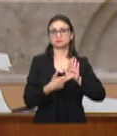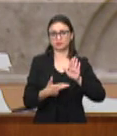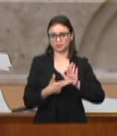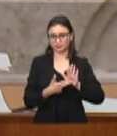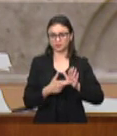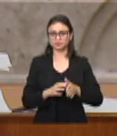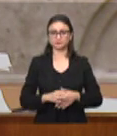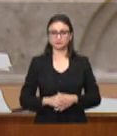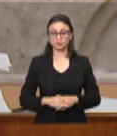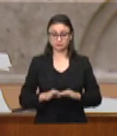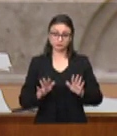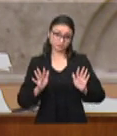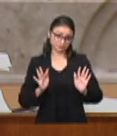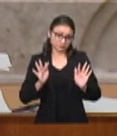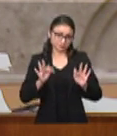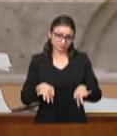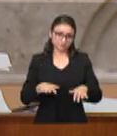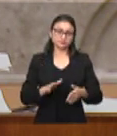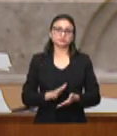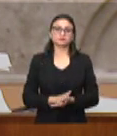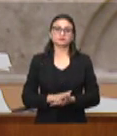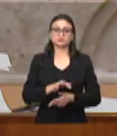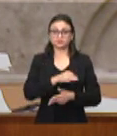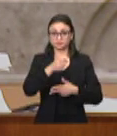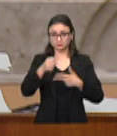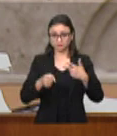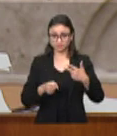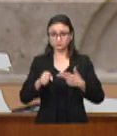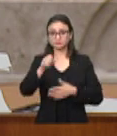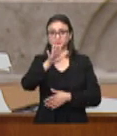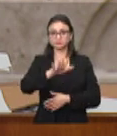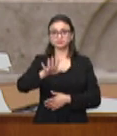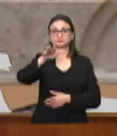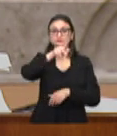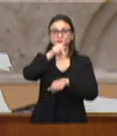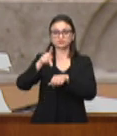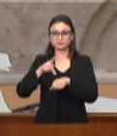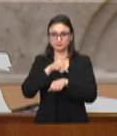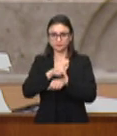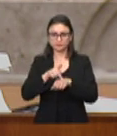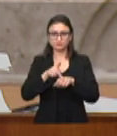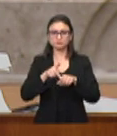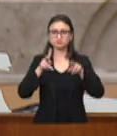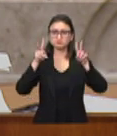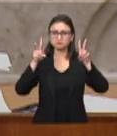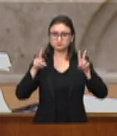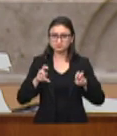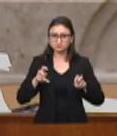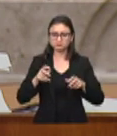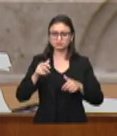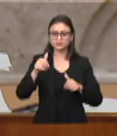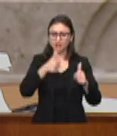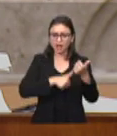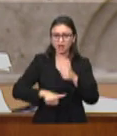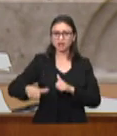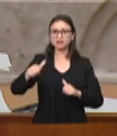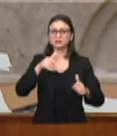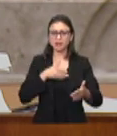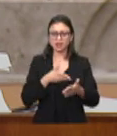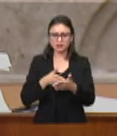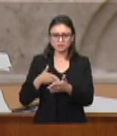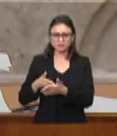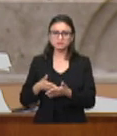matéria. Finalmente, a jurisprudência internacional referente a casos que analisam os